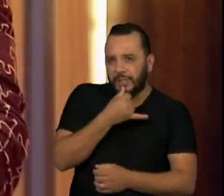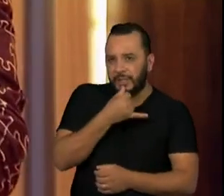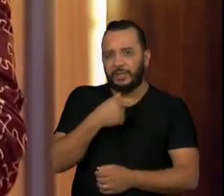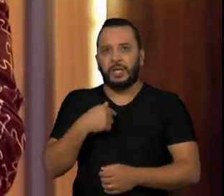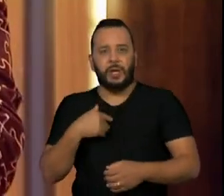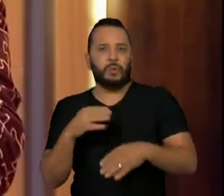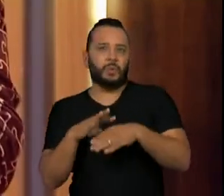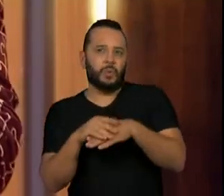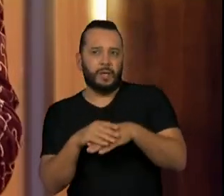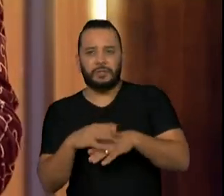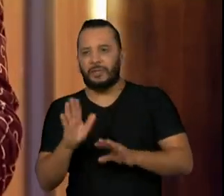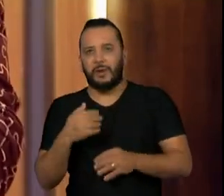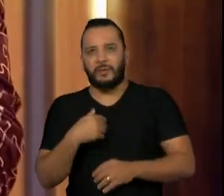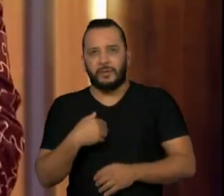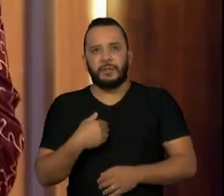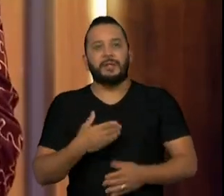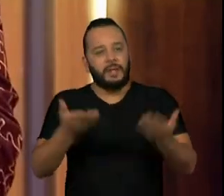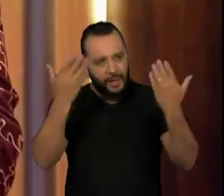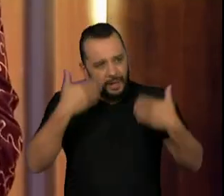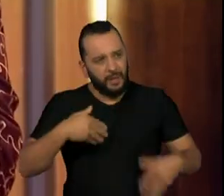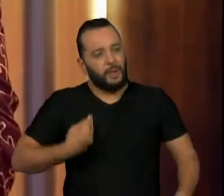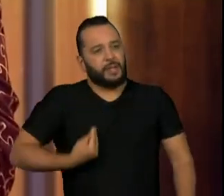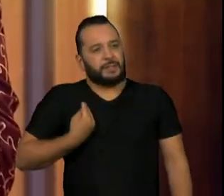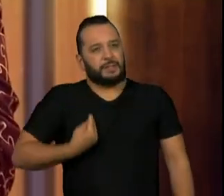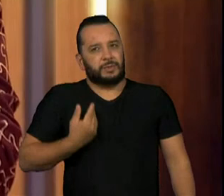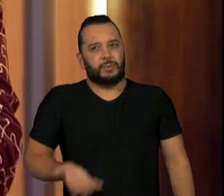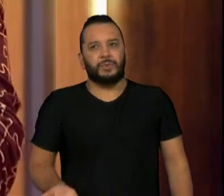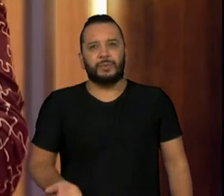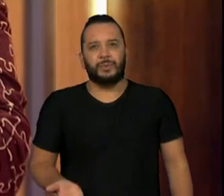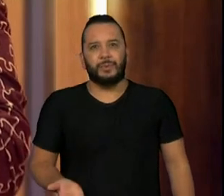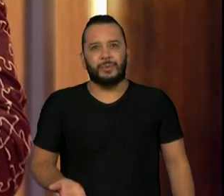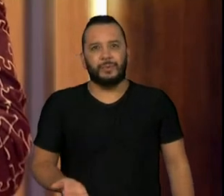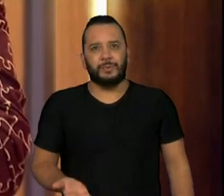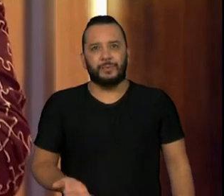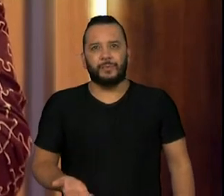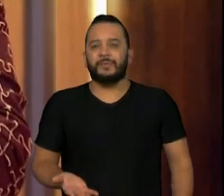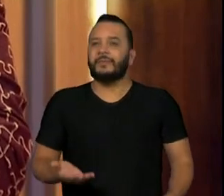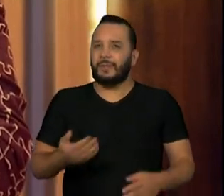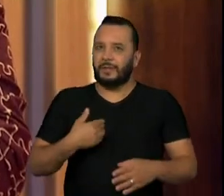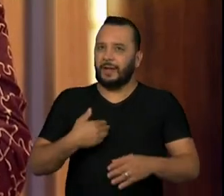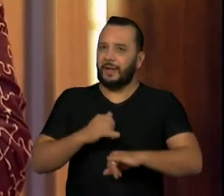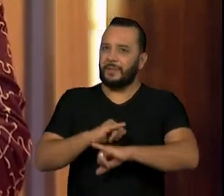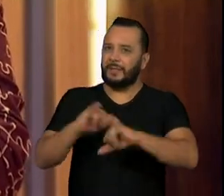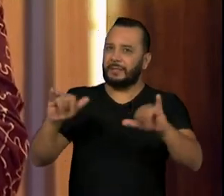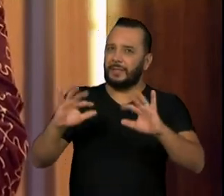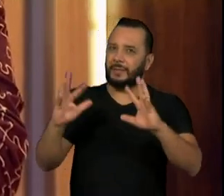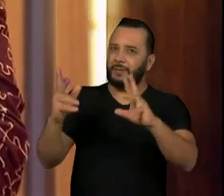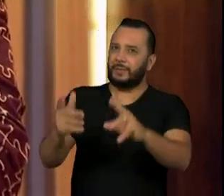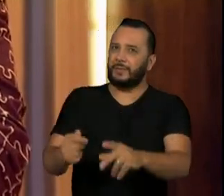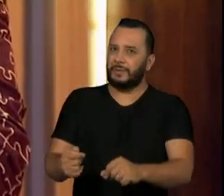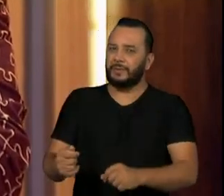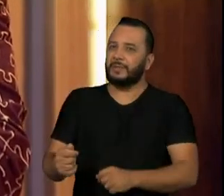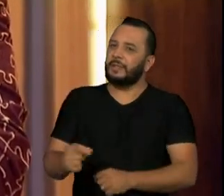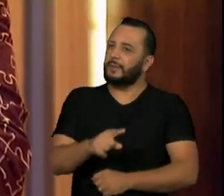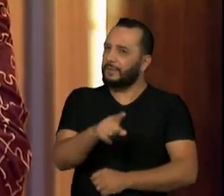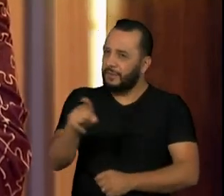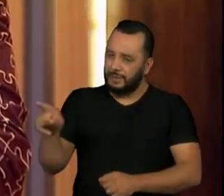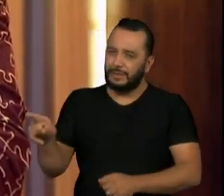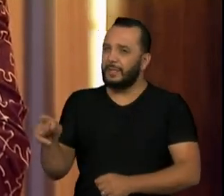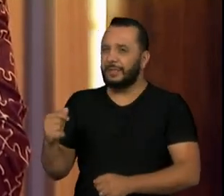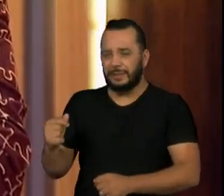estou doente. Você diz eu existo. A minha mensagem para todos é que possamos